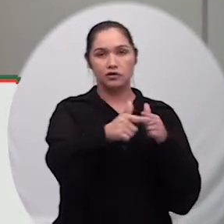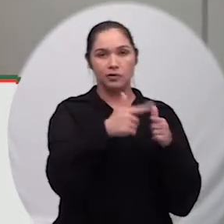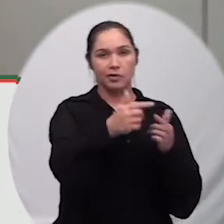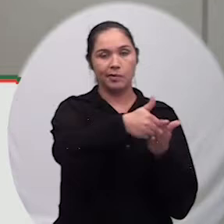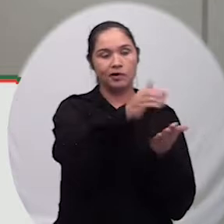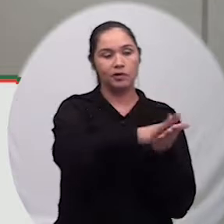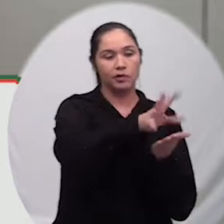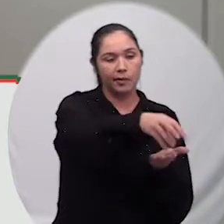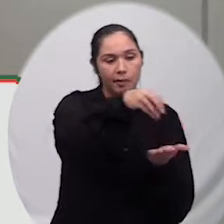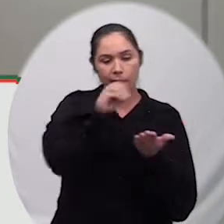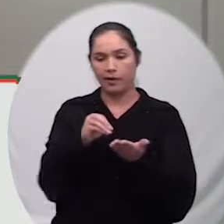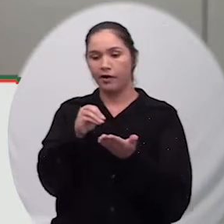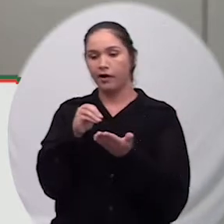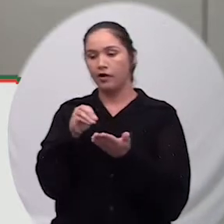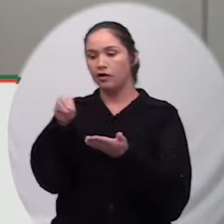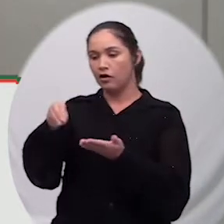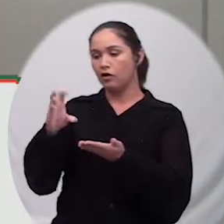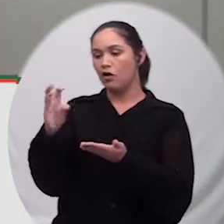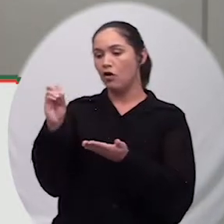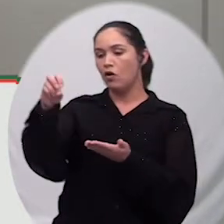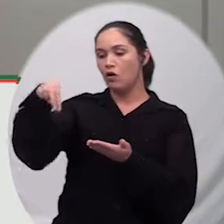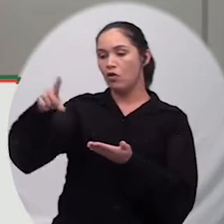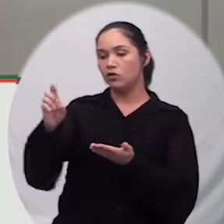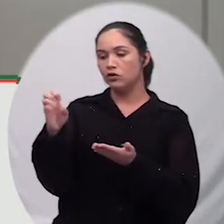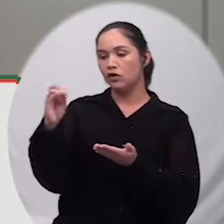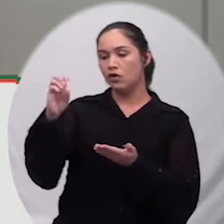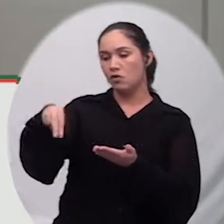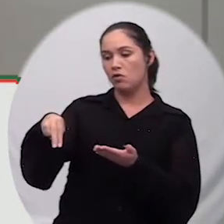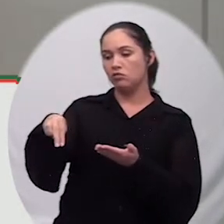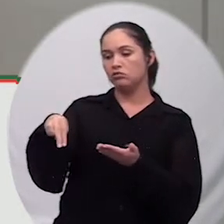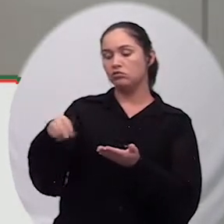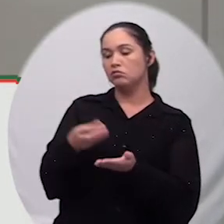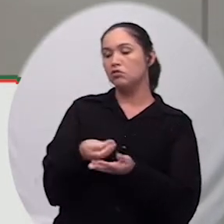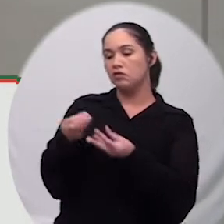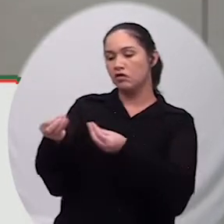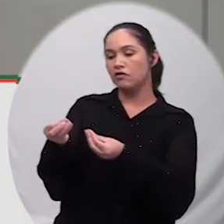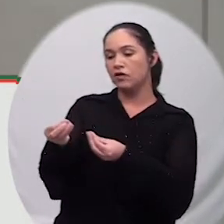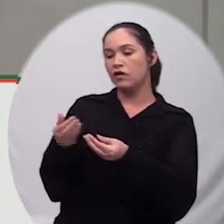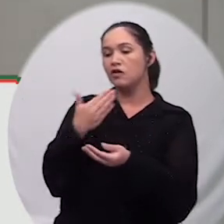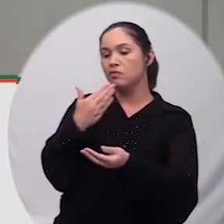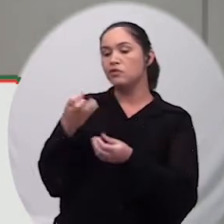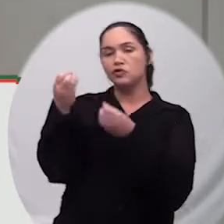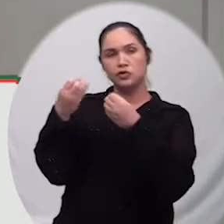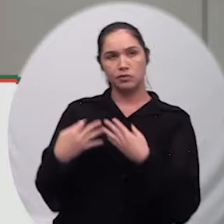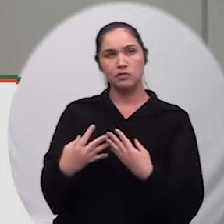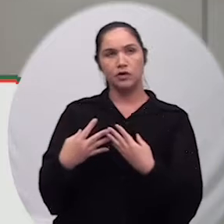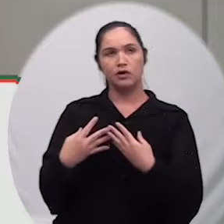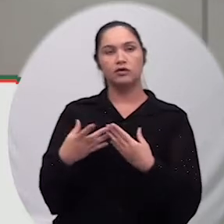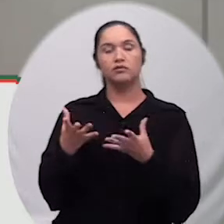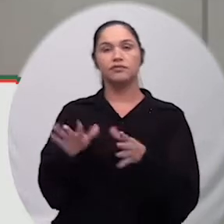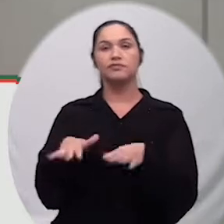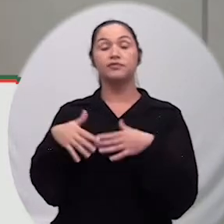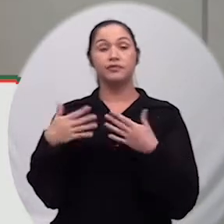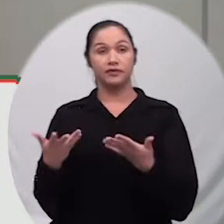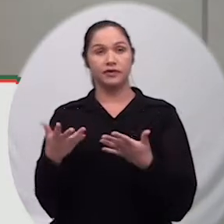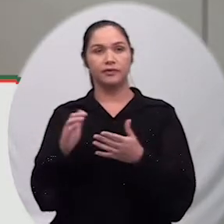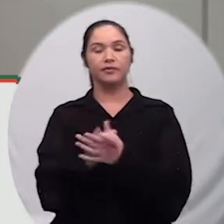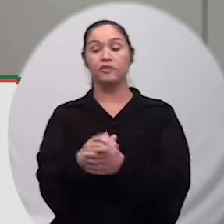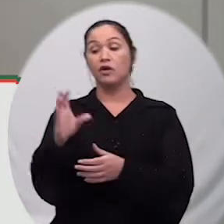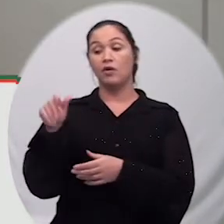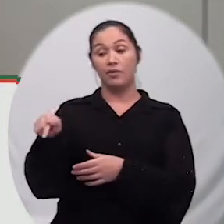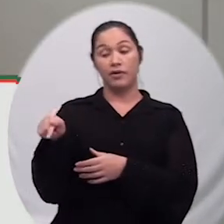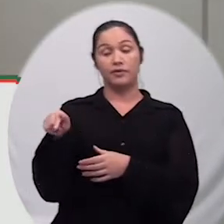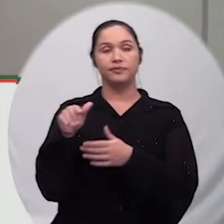e autoriza as ações do PROCON do município, e coloquei essa situação e o PROCON, o CONDECON,